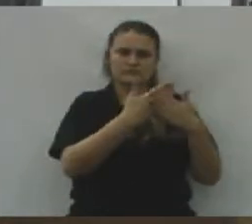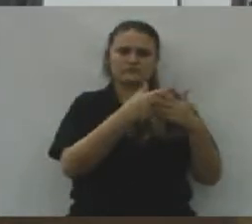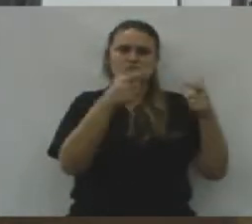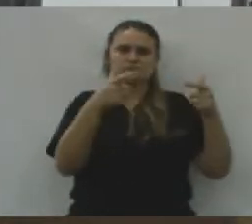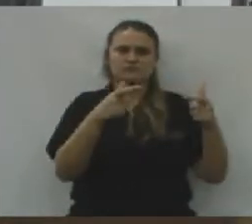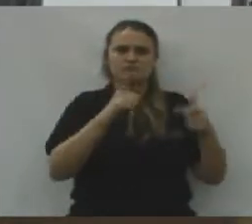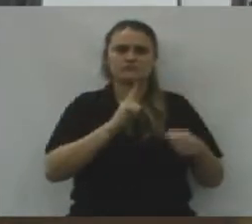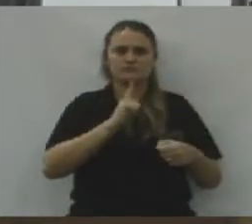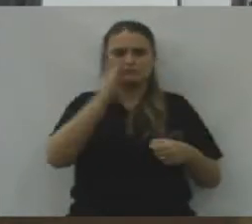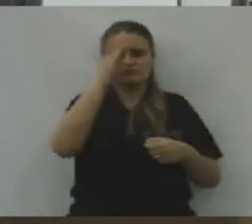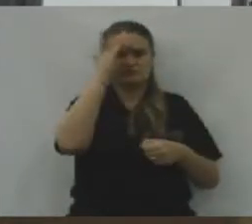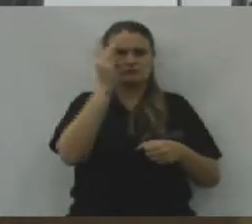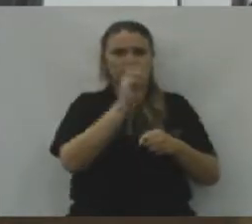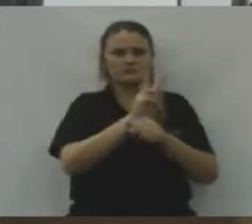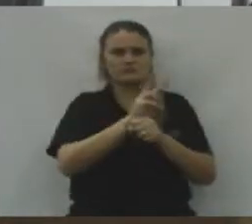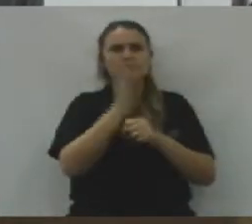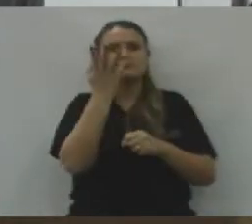tem pessoas cuidando de crianças, né?